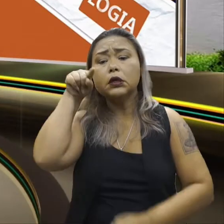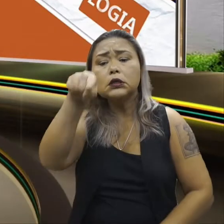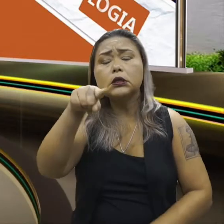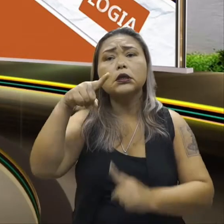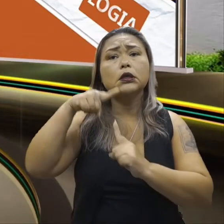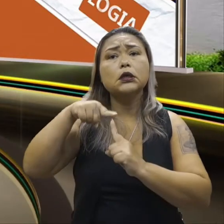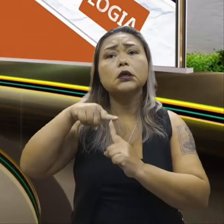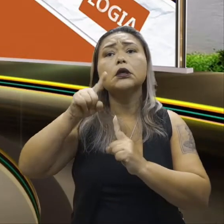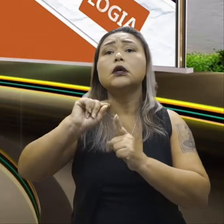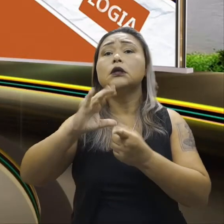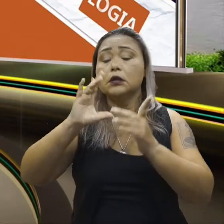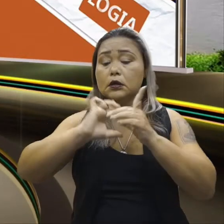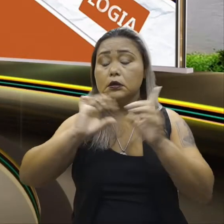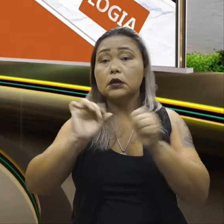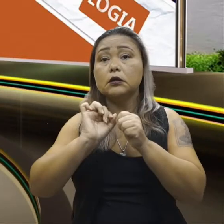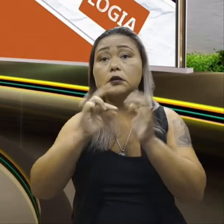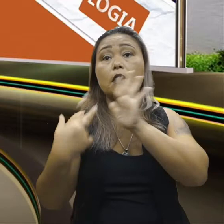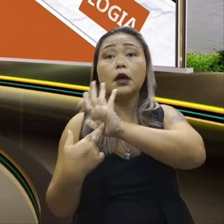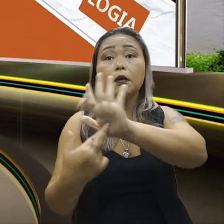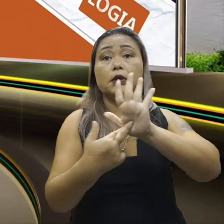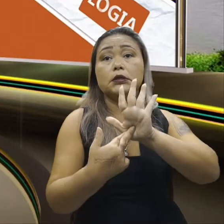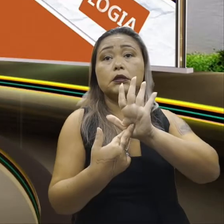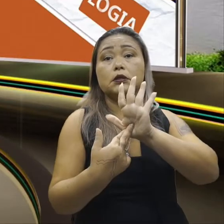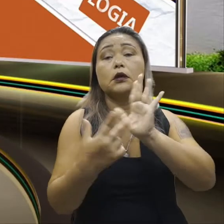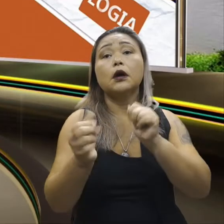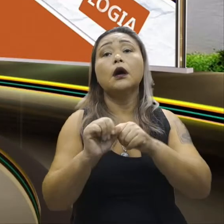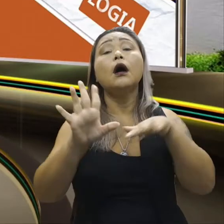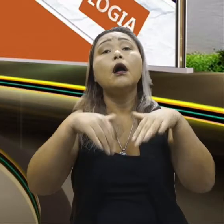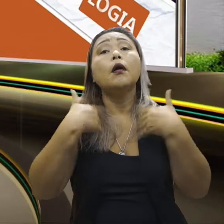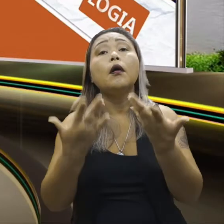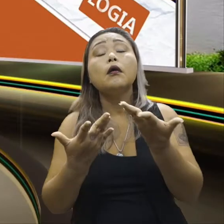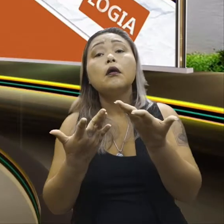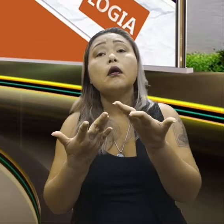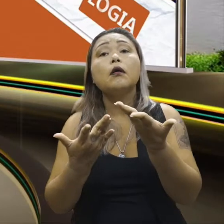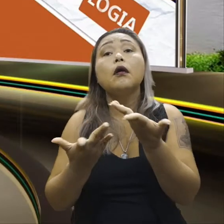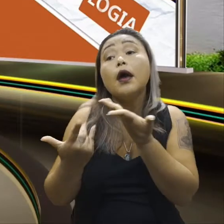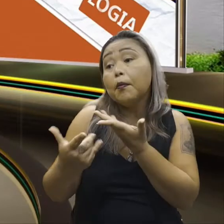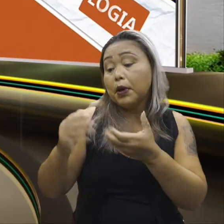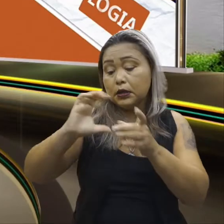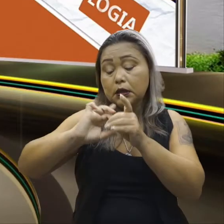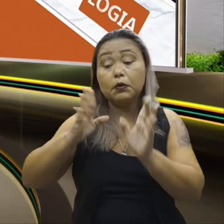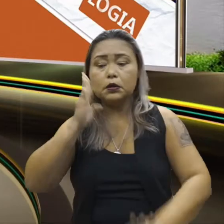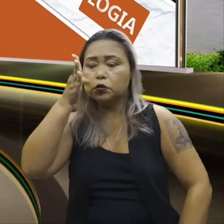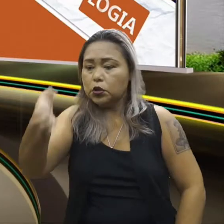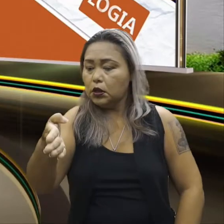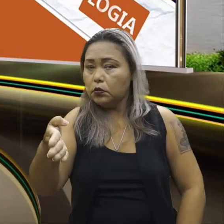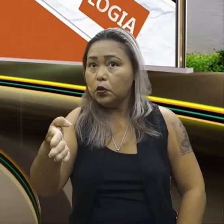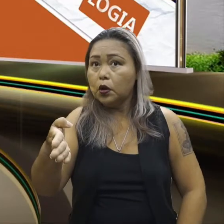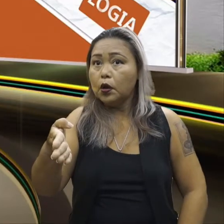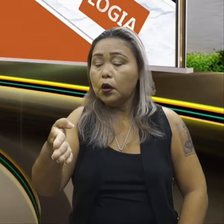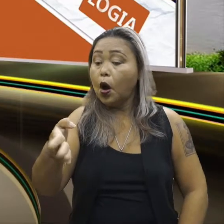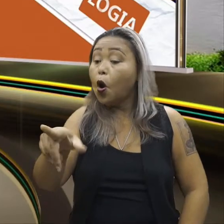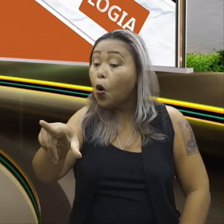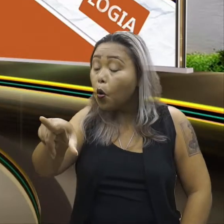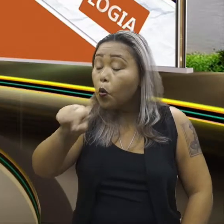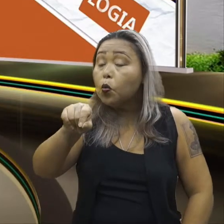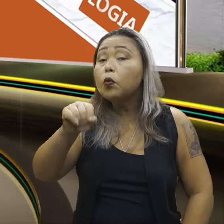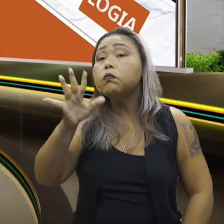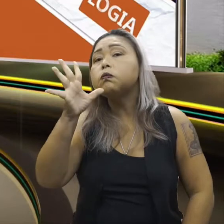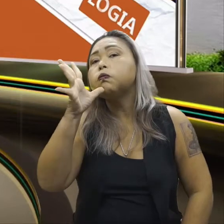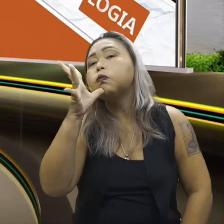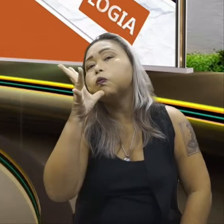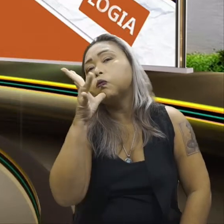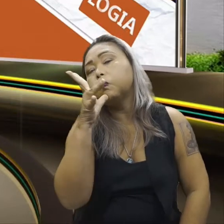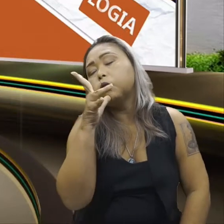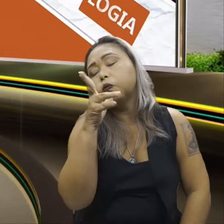de democracia representativa. Porém, o lado da democracia direta é o que uma decisão demoraria anos para